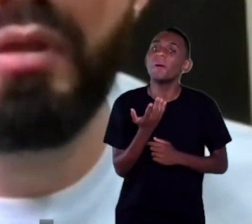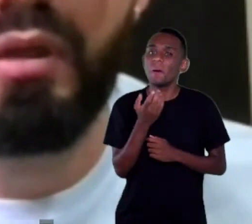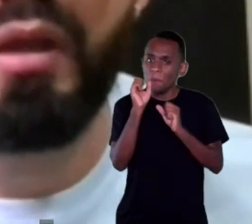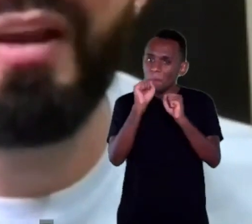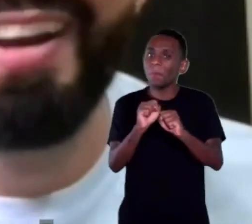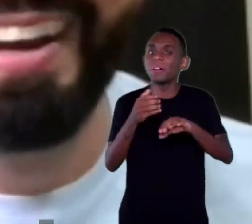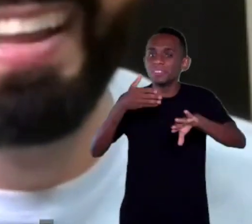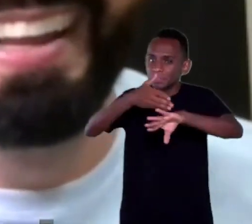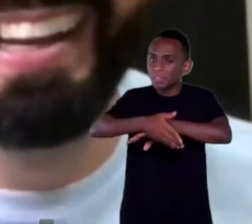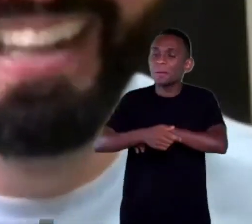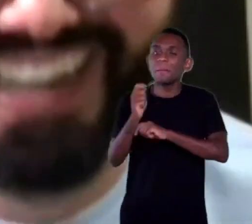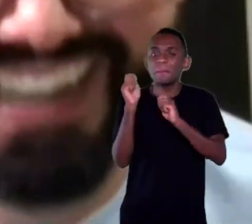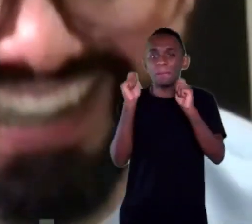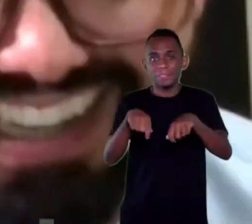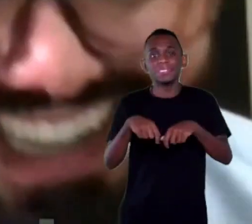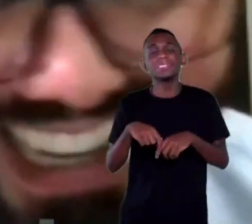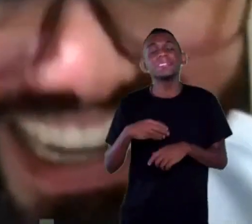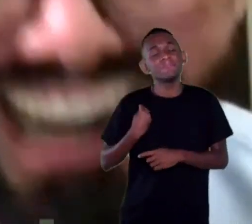abrindo.